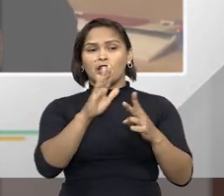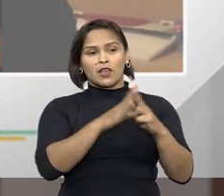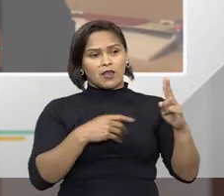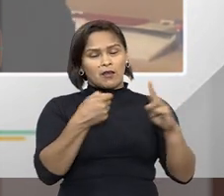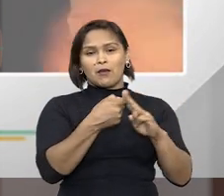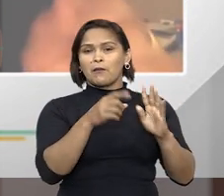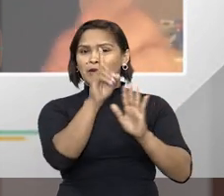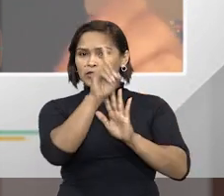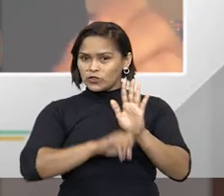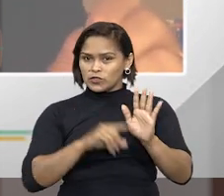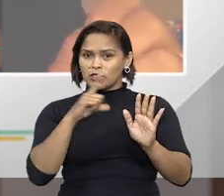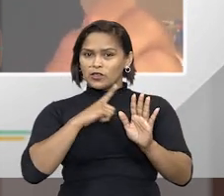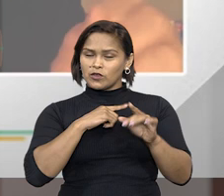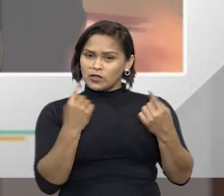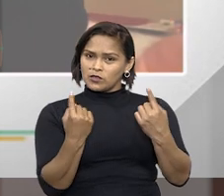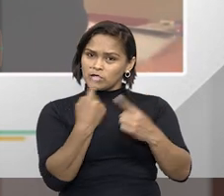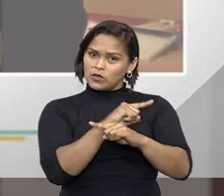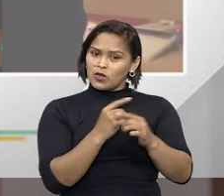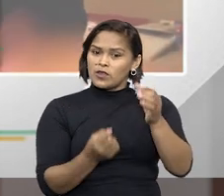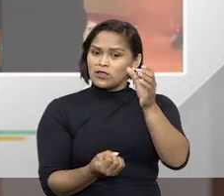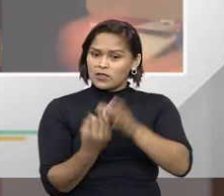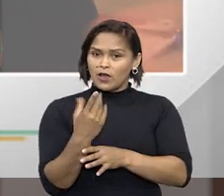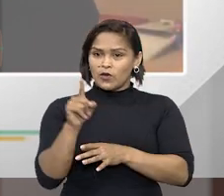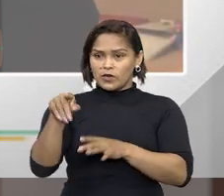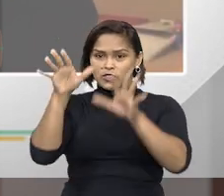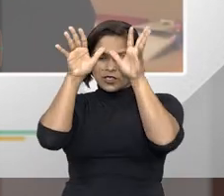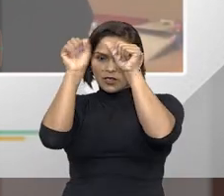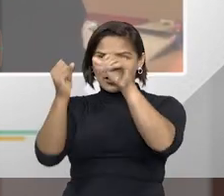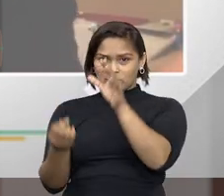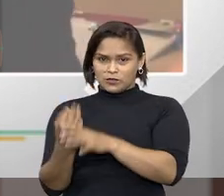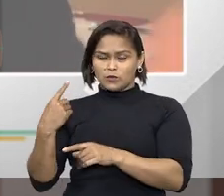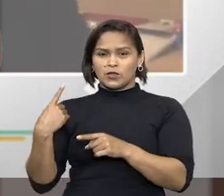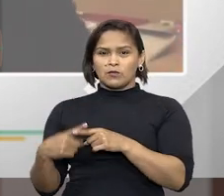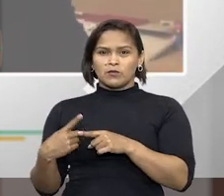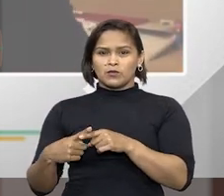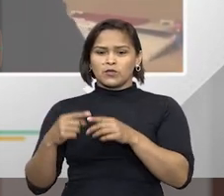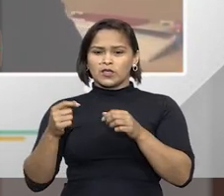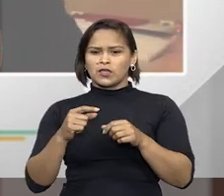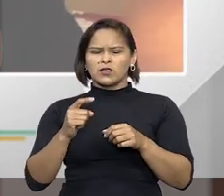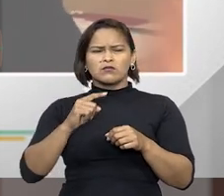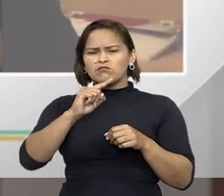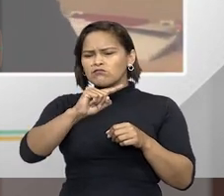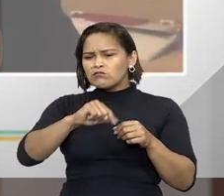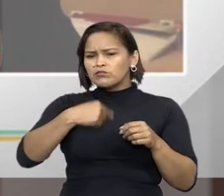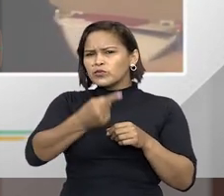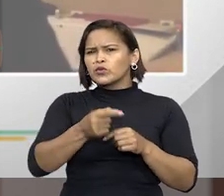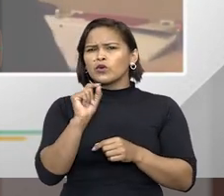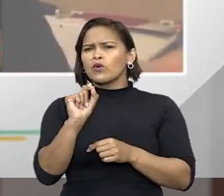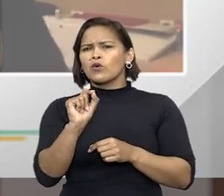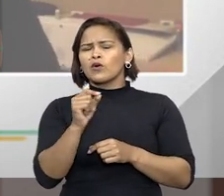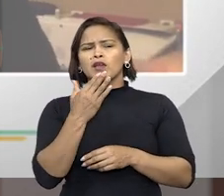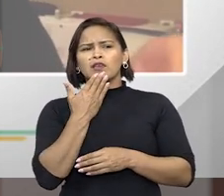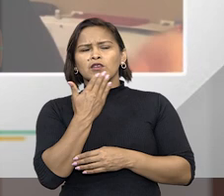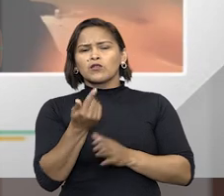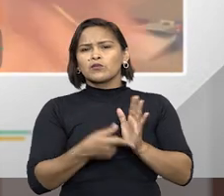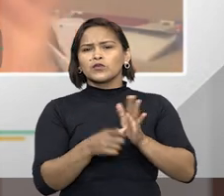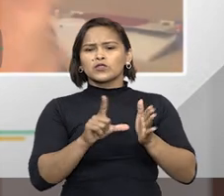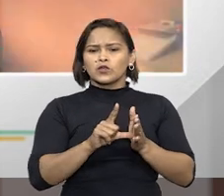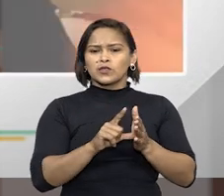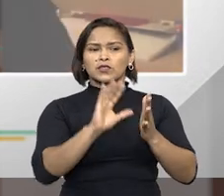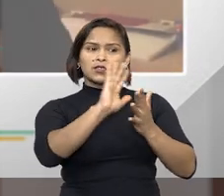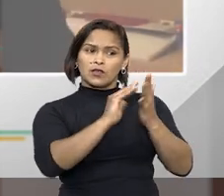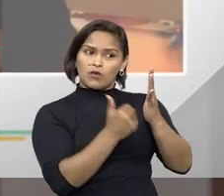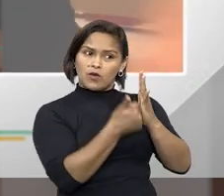interpor na origem, né? Porque se pular, digo, e não recorreu da decisão, então o embargo de declaração é um